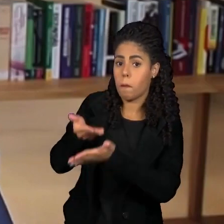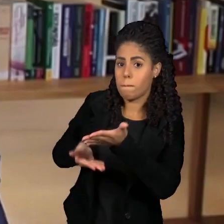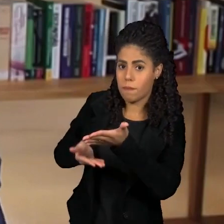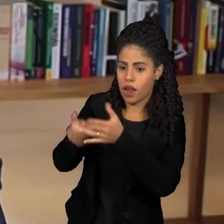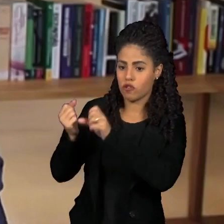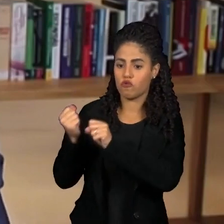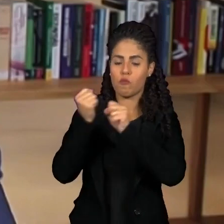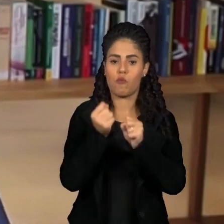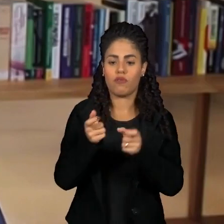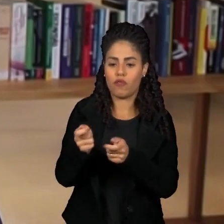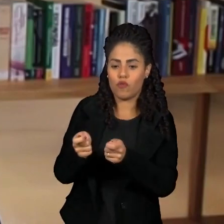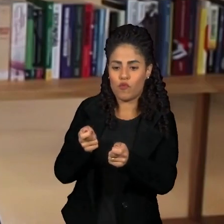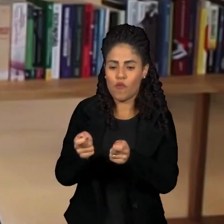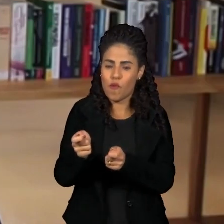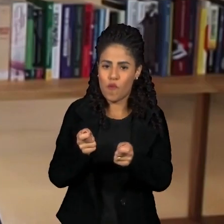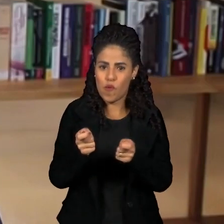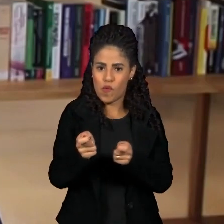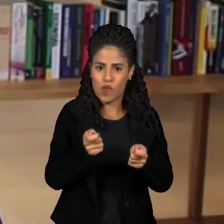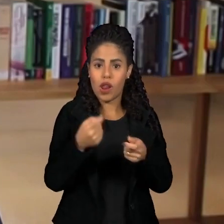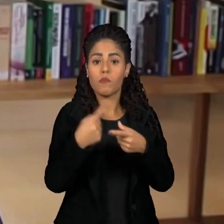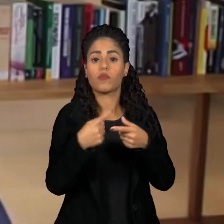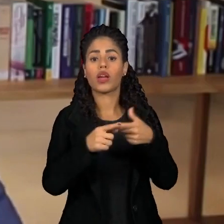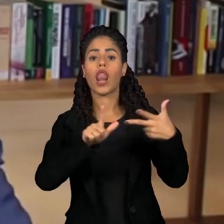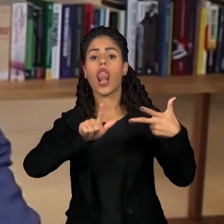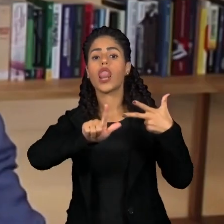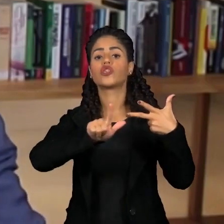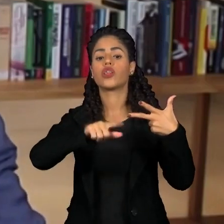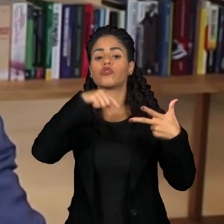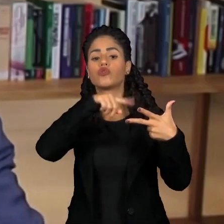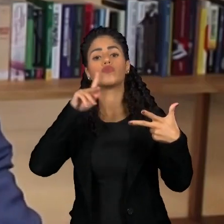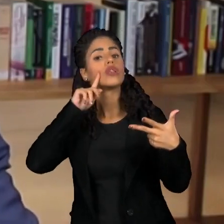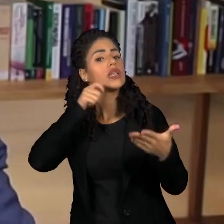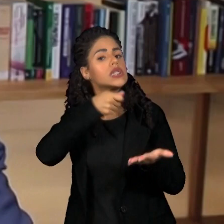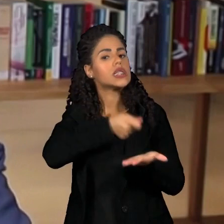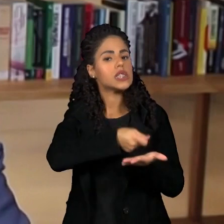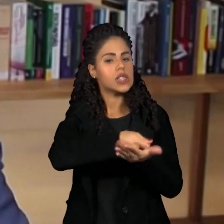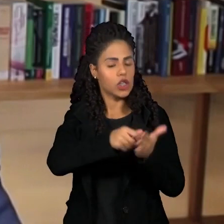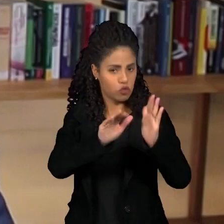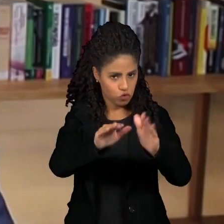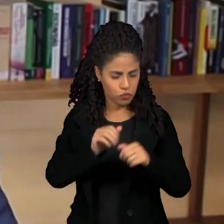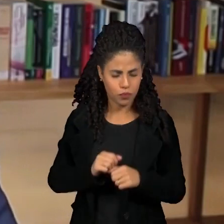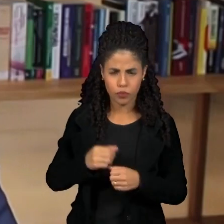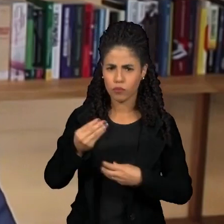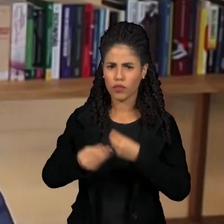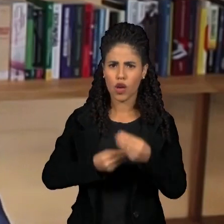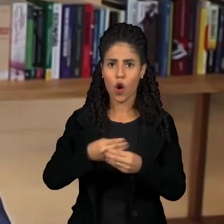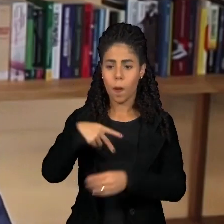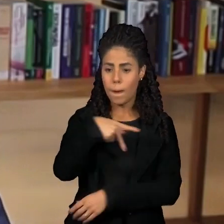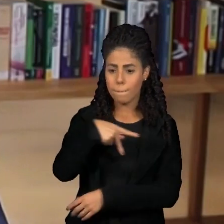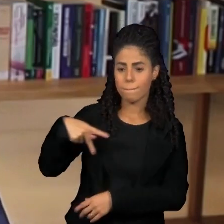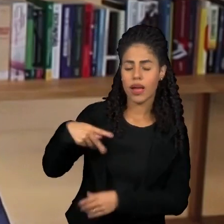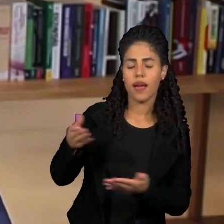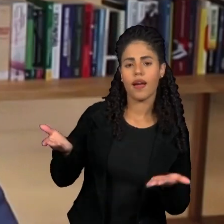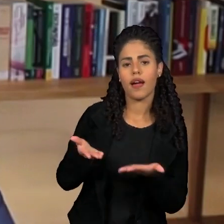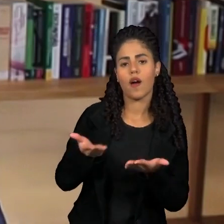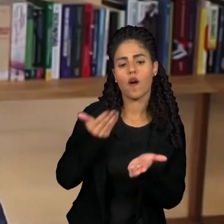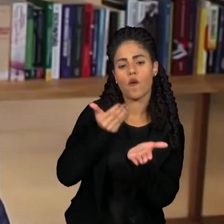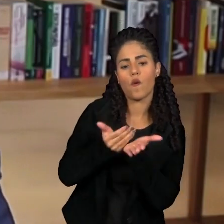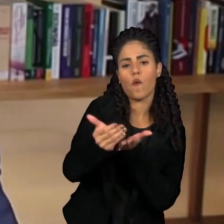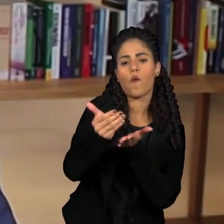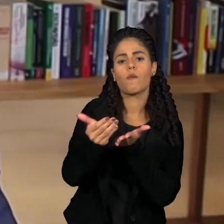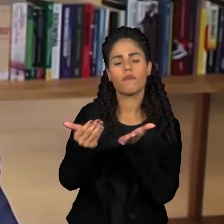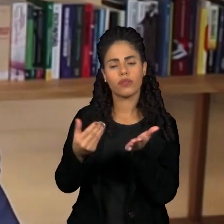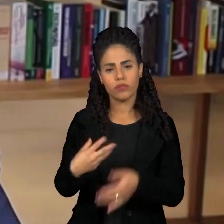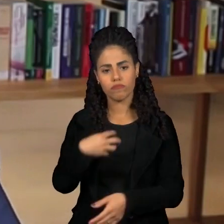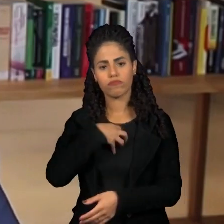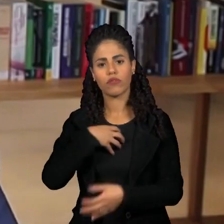poder de controlar o que o Legislativo está decidindo ou não. Isso já é um exemplo de como que o nosso presidencialismo de coalizão ele começa a